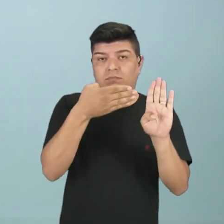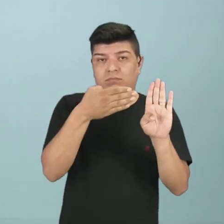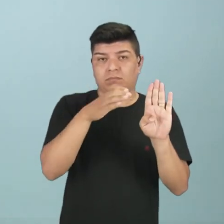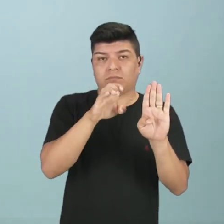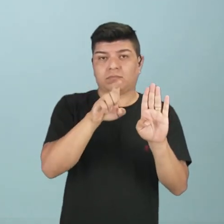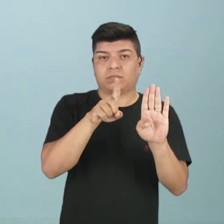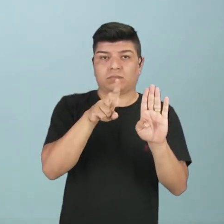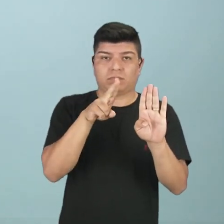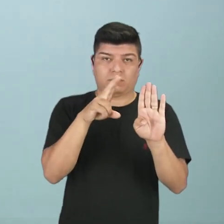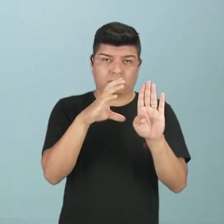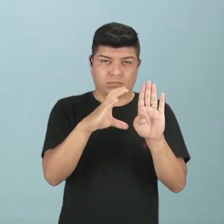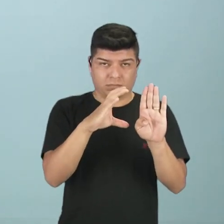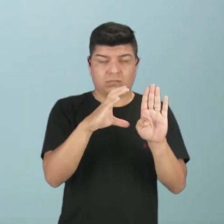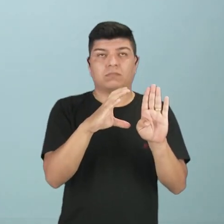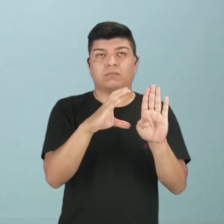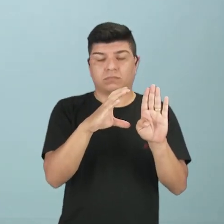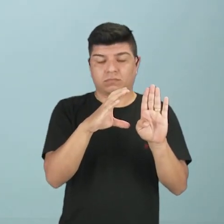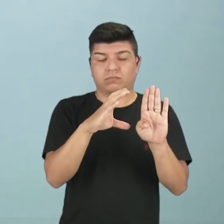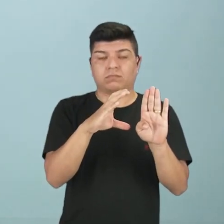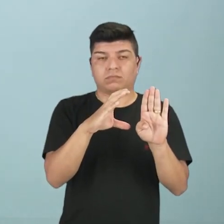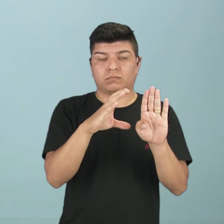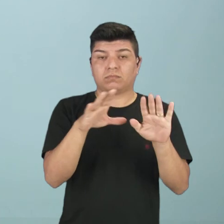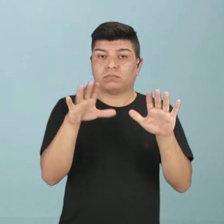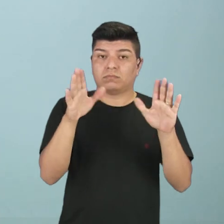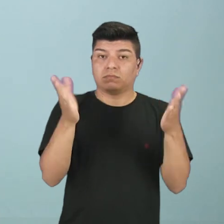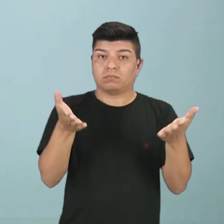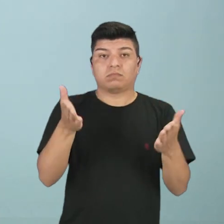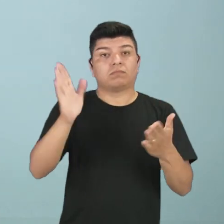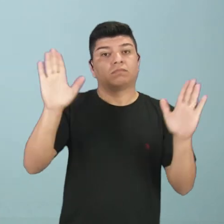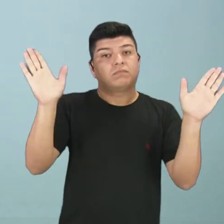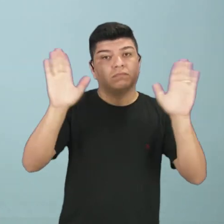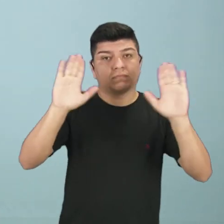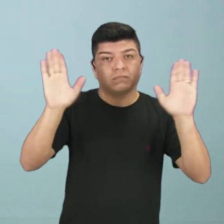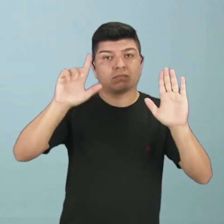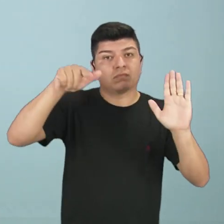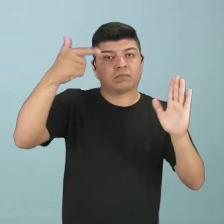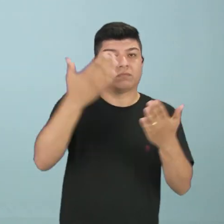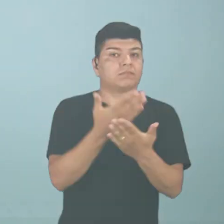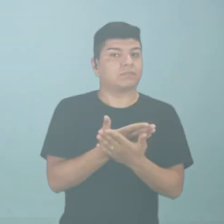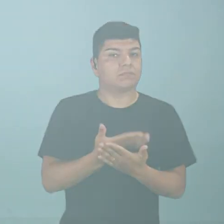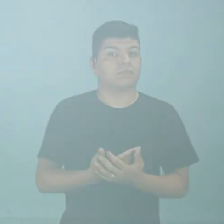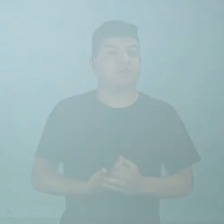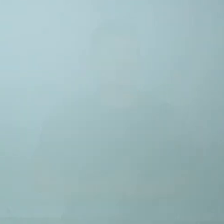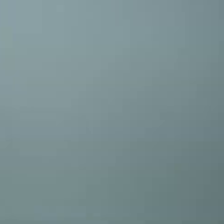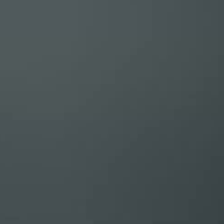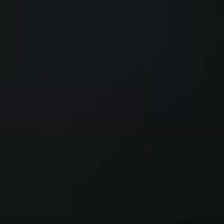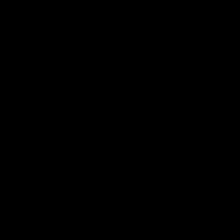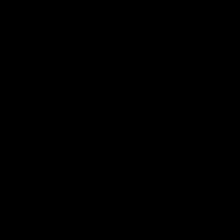plataforma da Eduque. Então, por aqui me despeço e até a próxima aula.